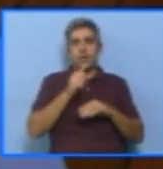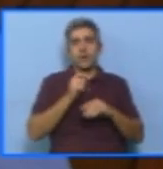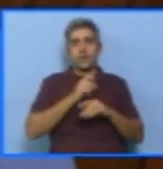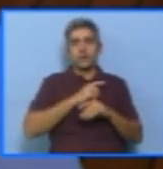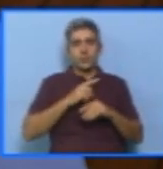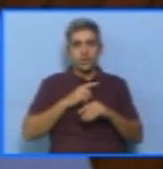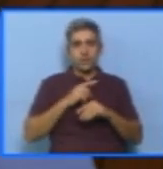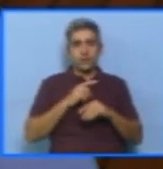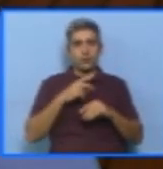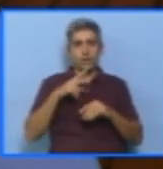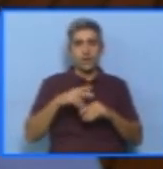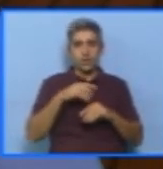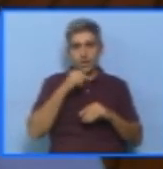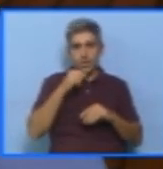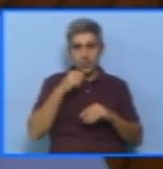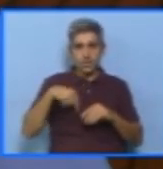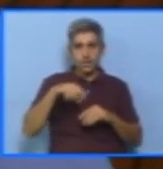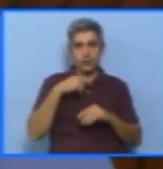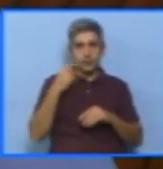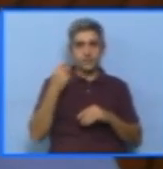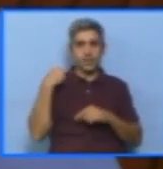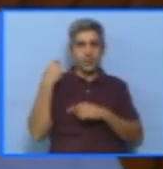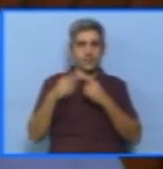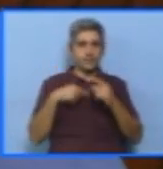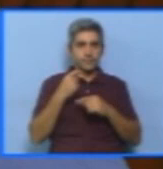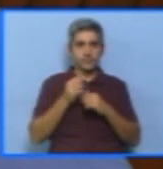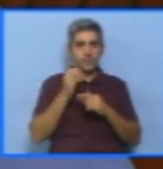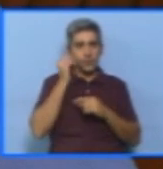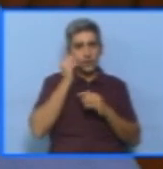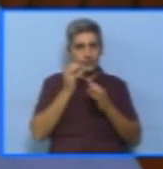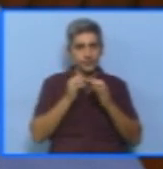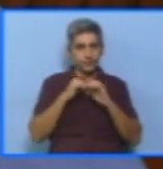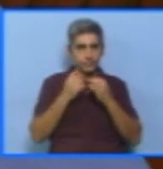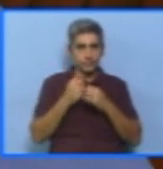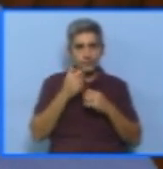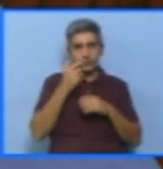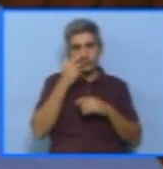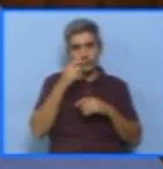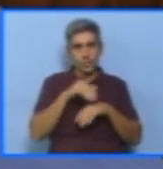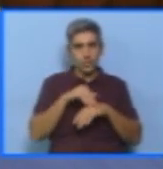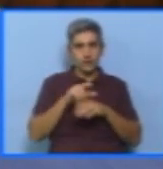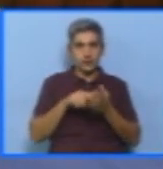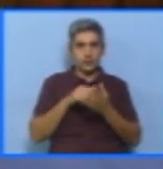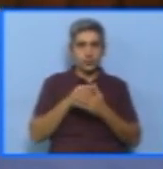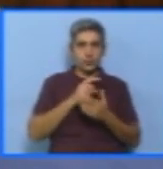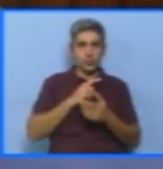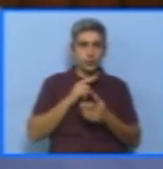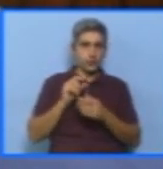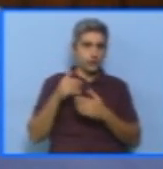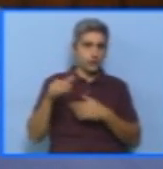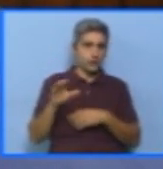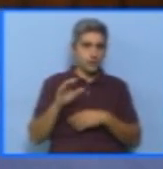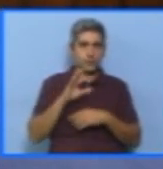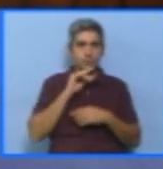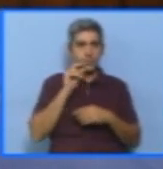solteira, pelo menos em Portugal, na nossa tradição jurídica e social, a culpa morre sempre solteira, não teve mãe